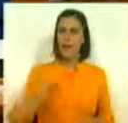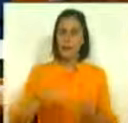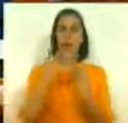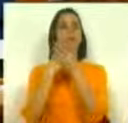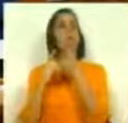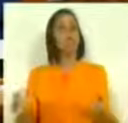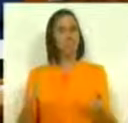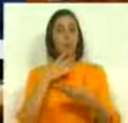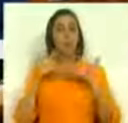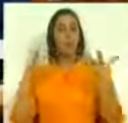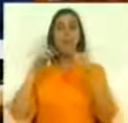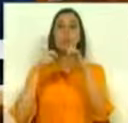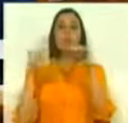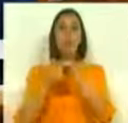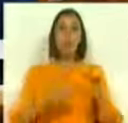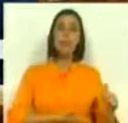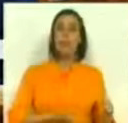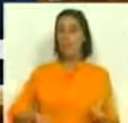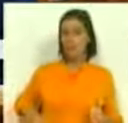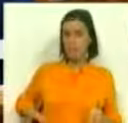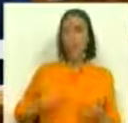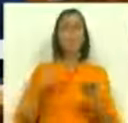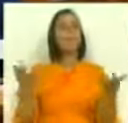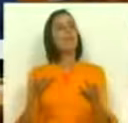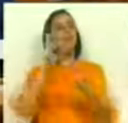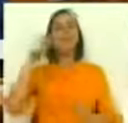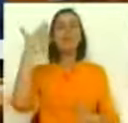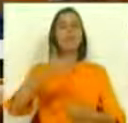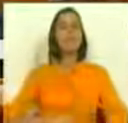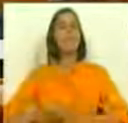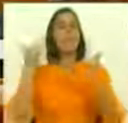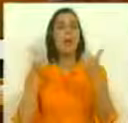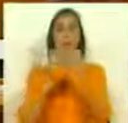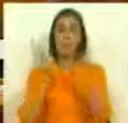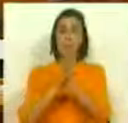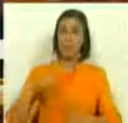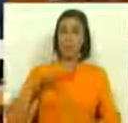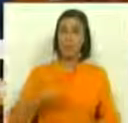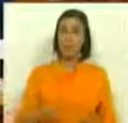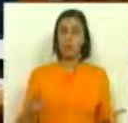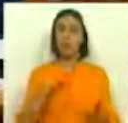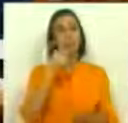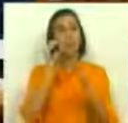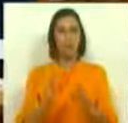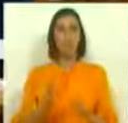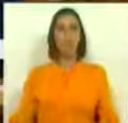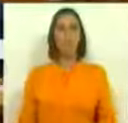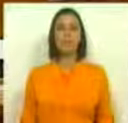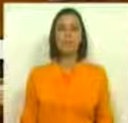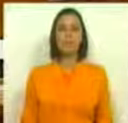capazes de ultrapassar o enorme problema do desemprego e construir um futuro melhor para todos os portugueses. Tenho dito.